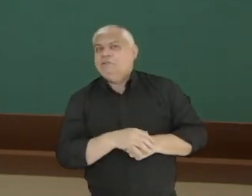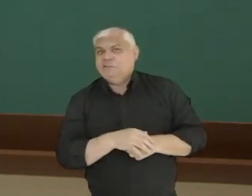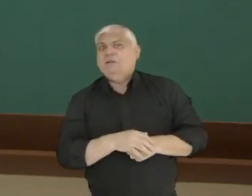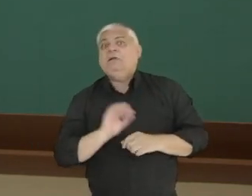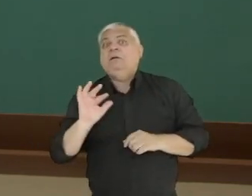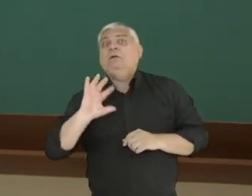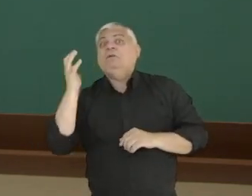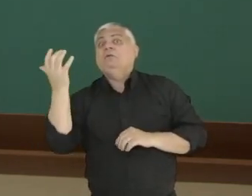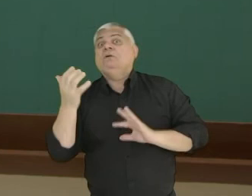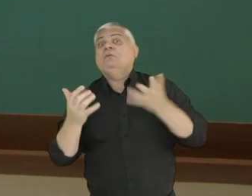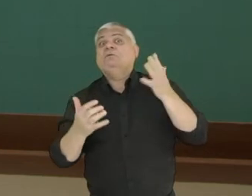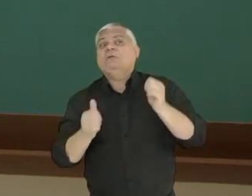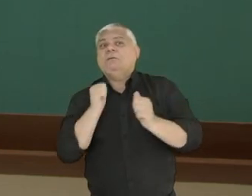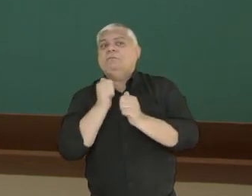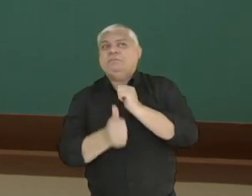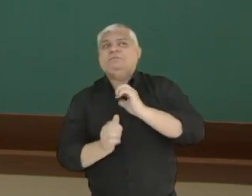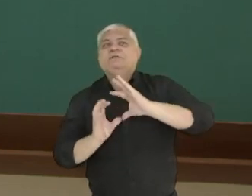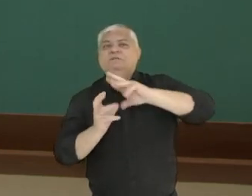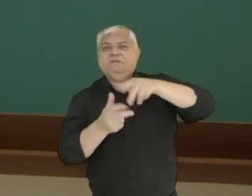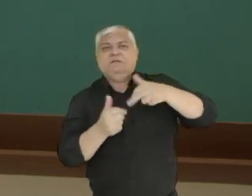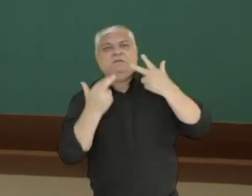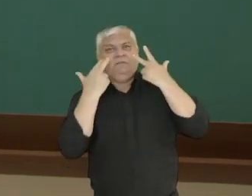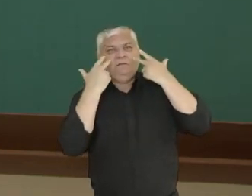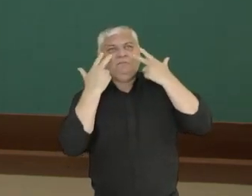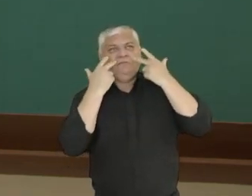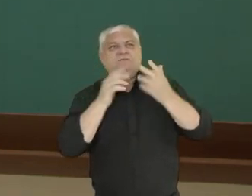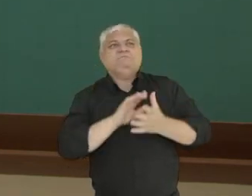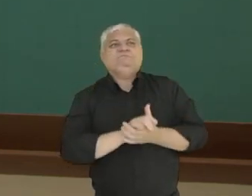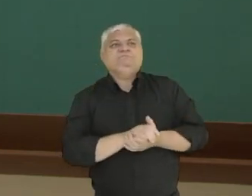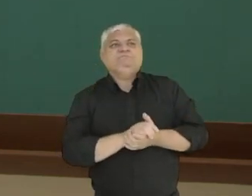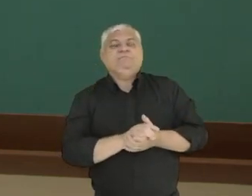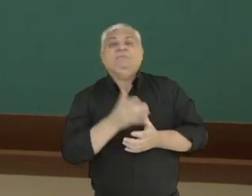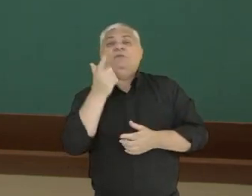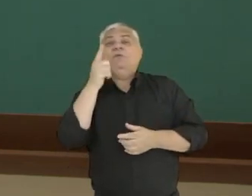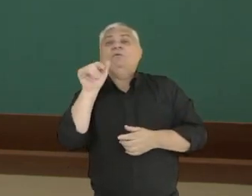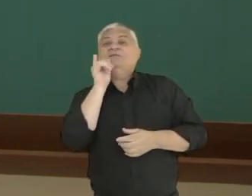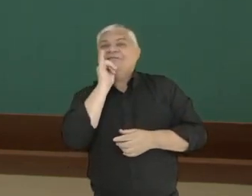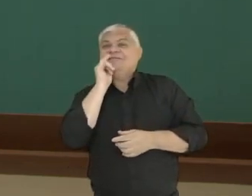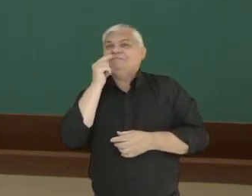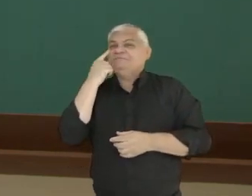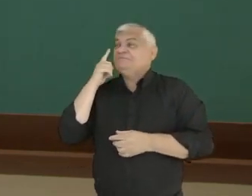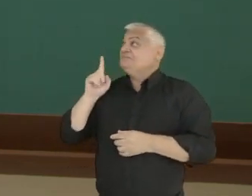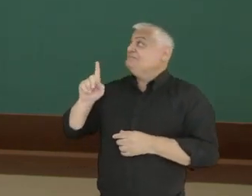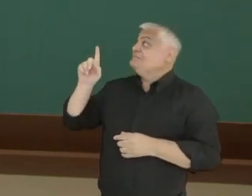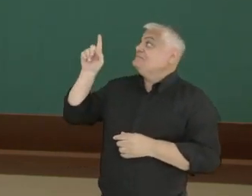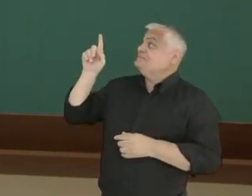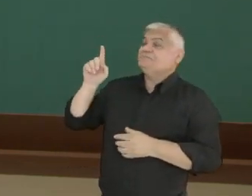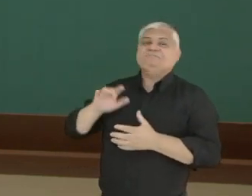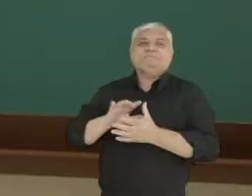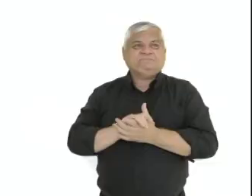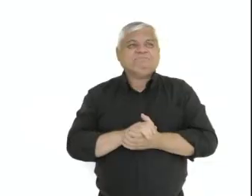e comprometendo o meio natural. Outro exemplo que nós temos aqui, ó, as imagens foram